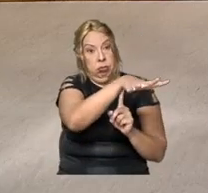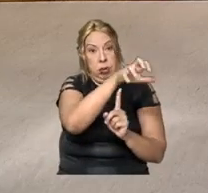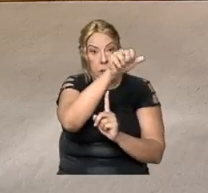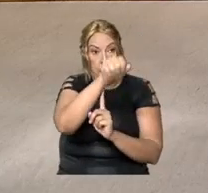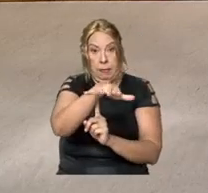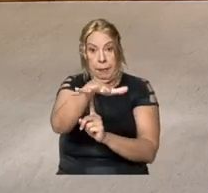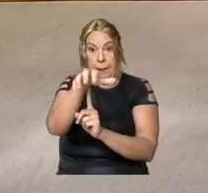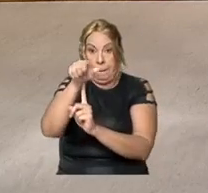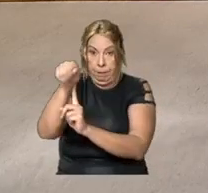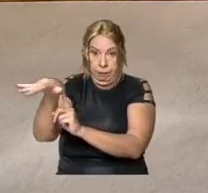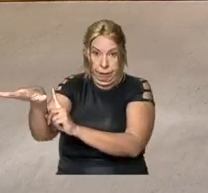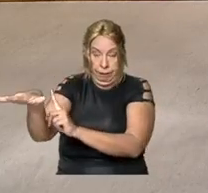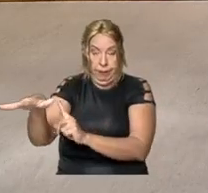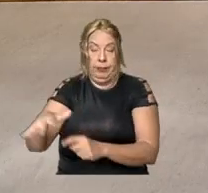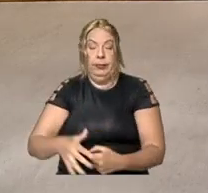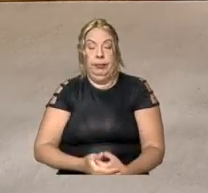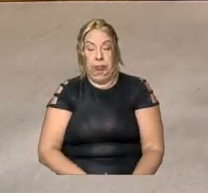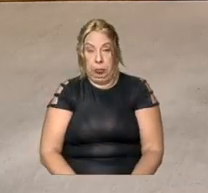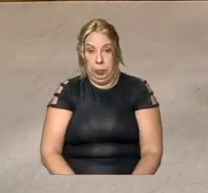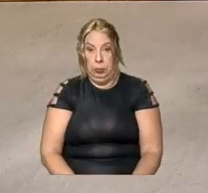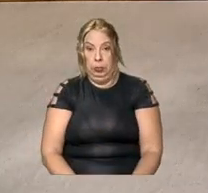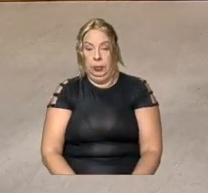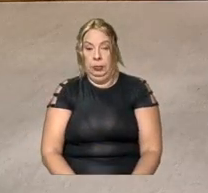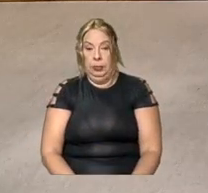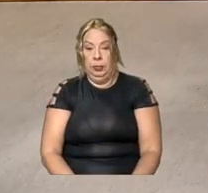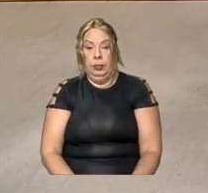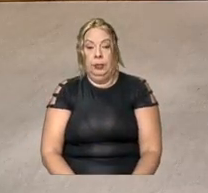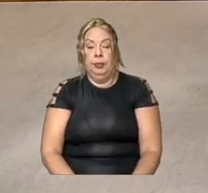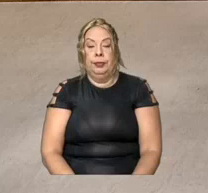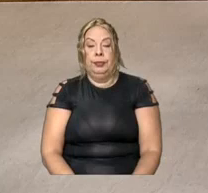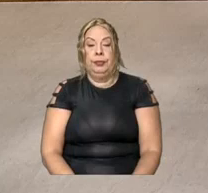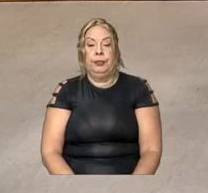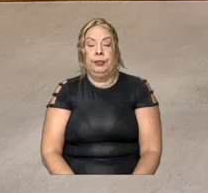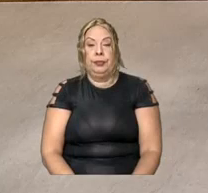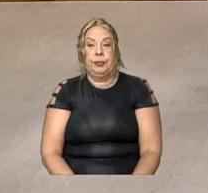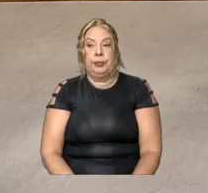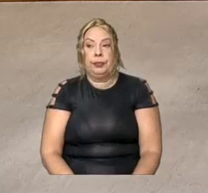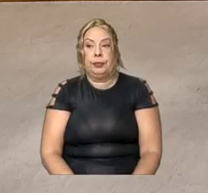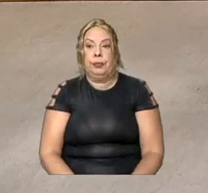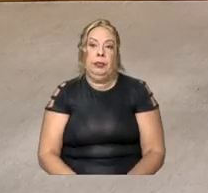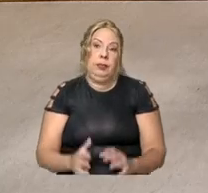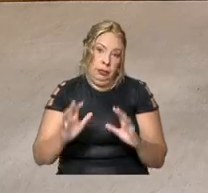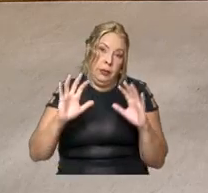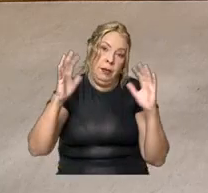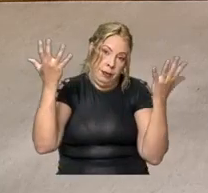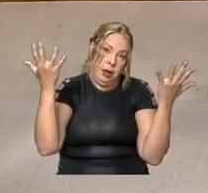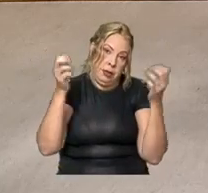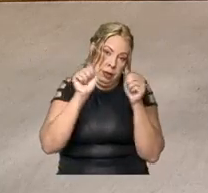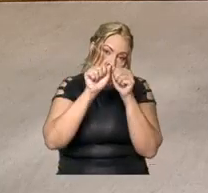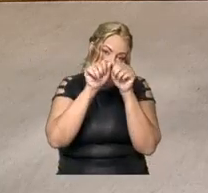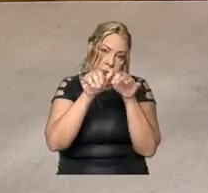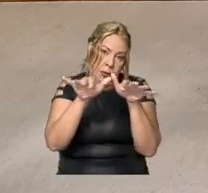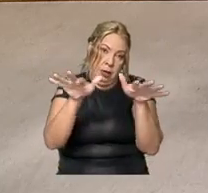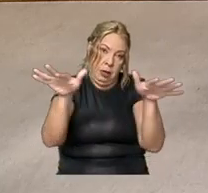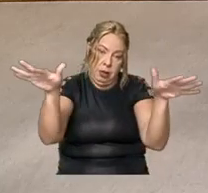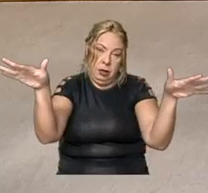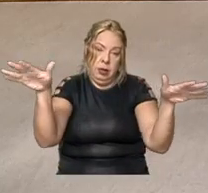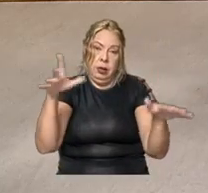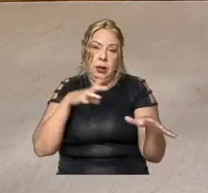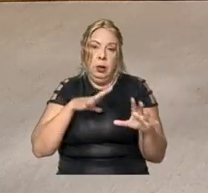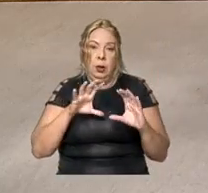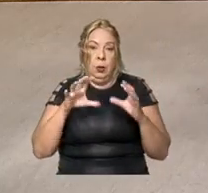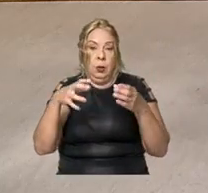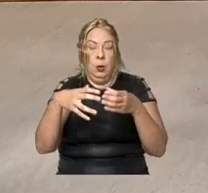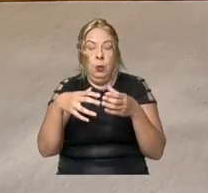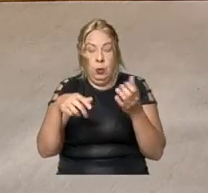nosso reconhecimento. E ó, falando em festa, que a gente está espalhando essa festa para nossa equipe